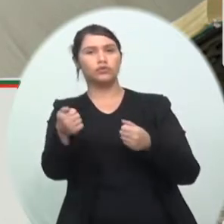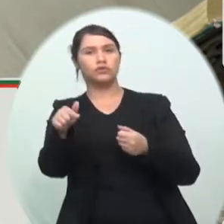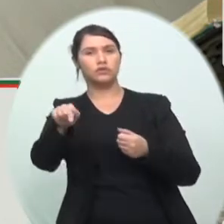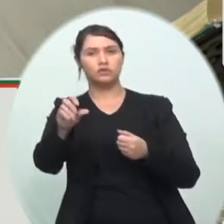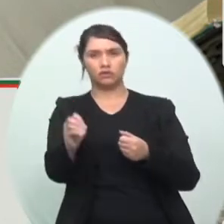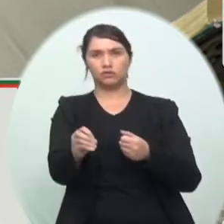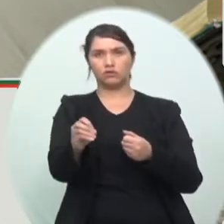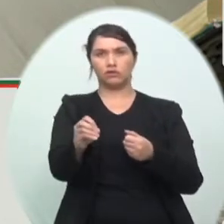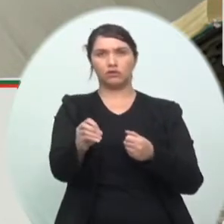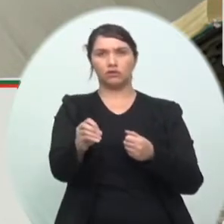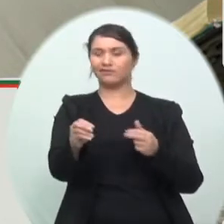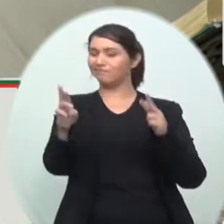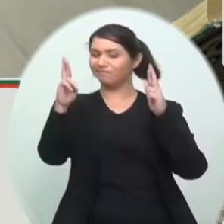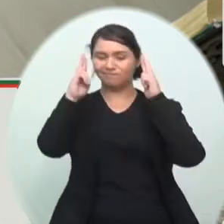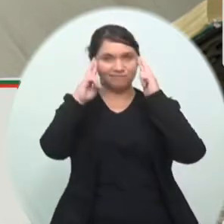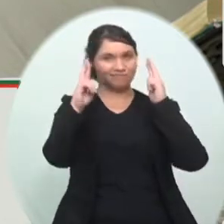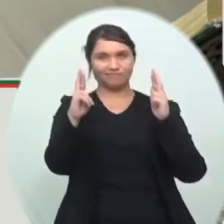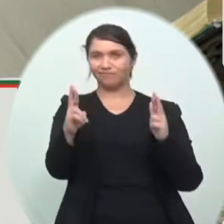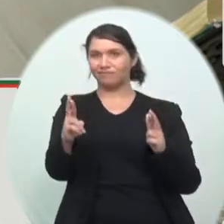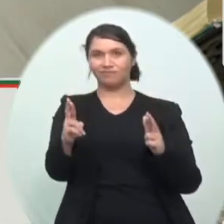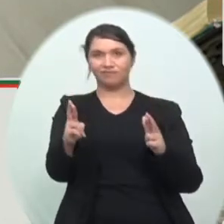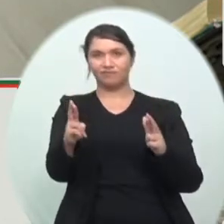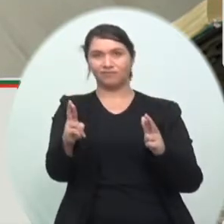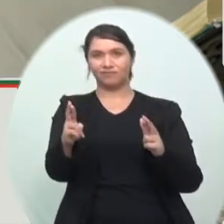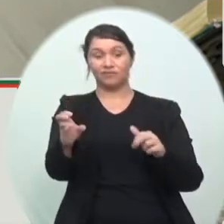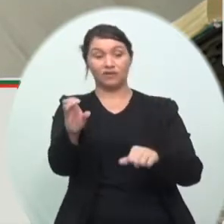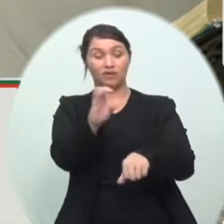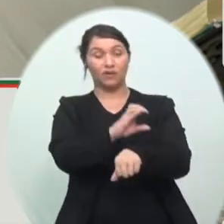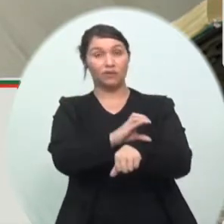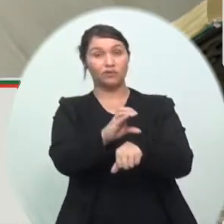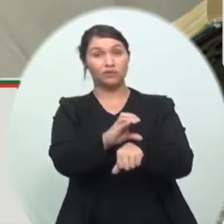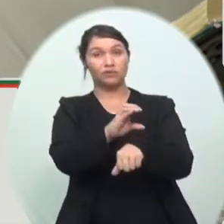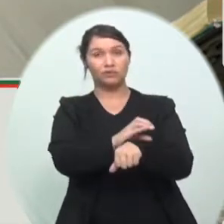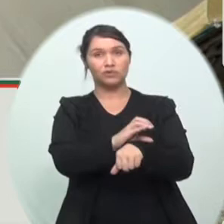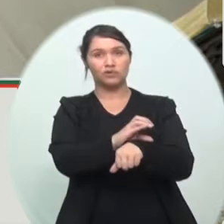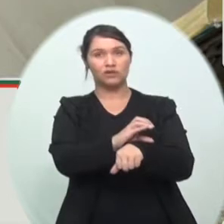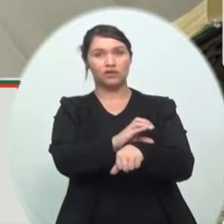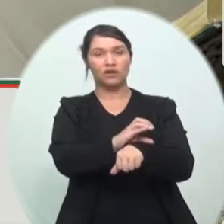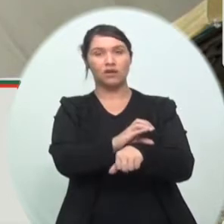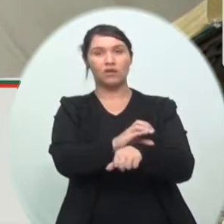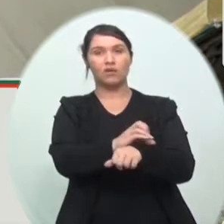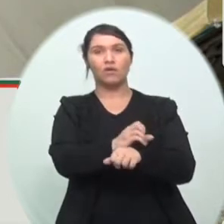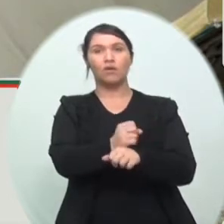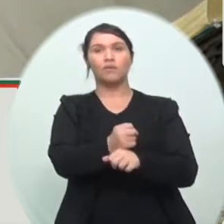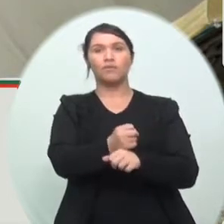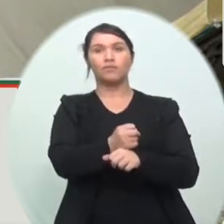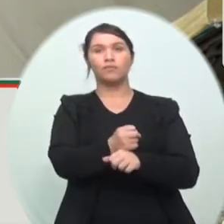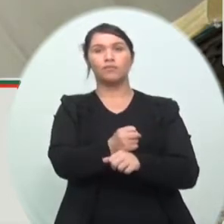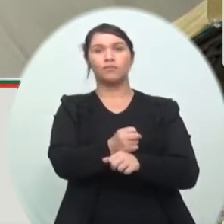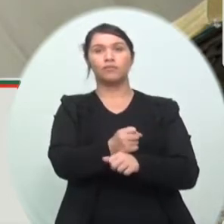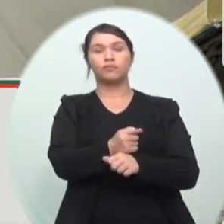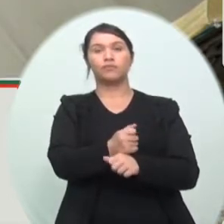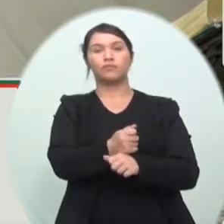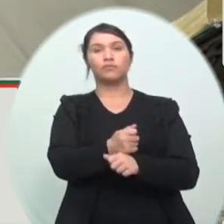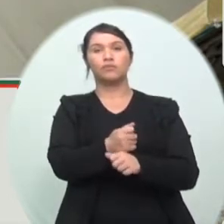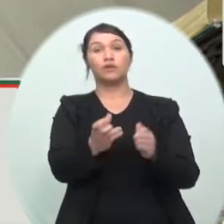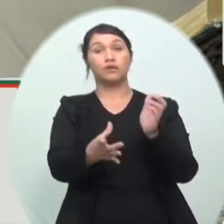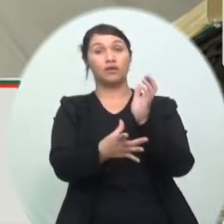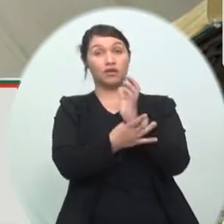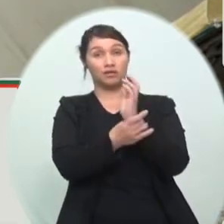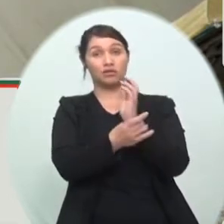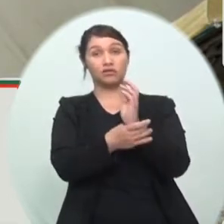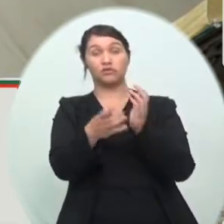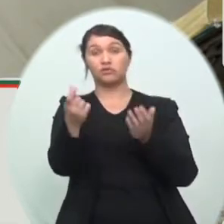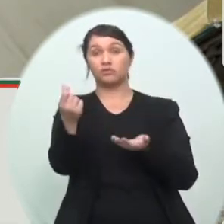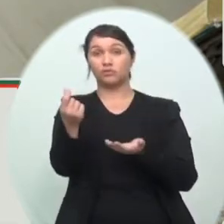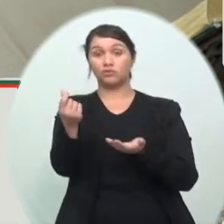da Constituição do Estado de Santa Catarina, que garante o repasse de recursos não inferior a 5% do mínimo